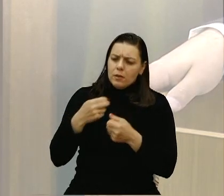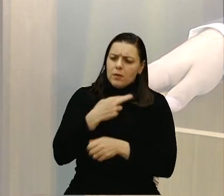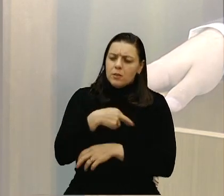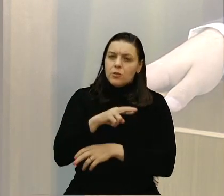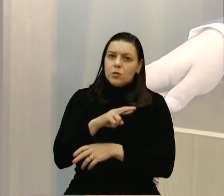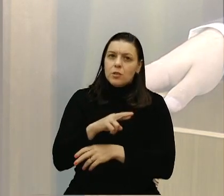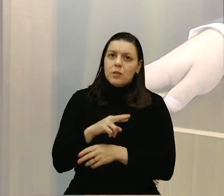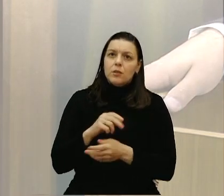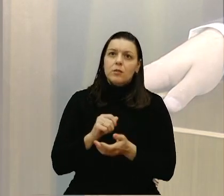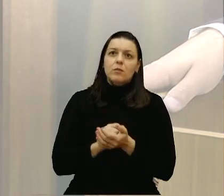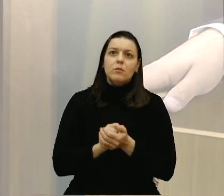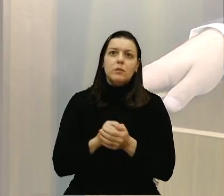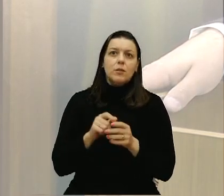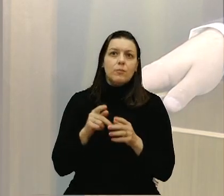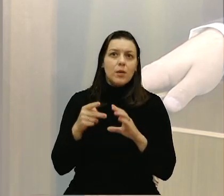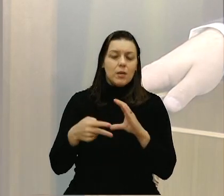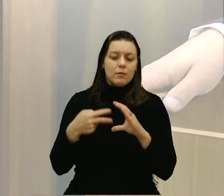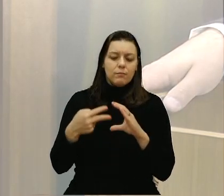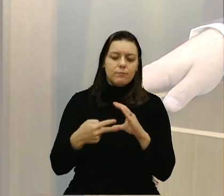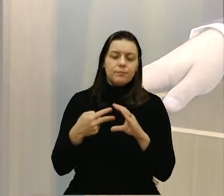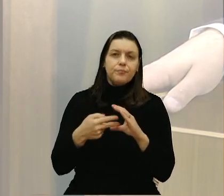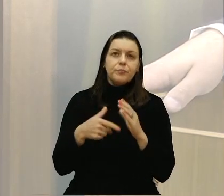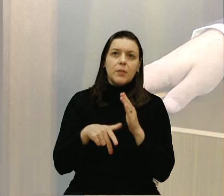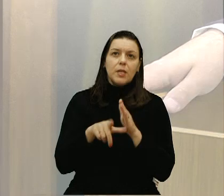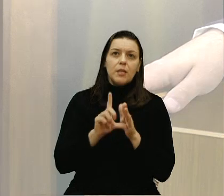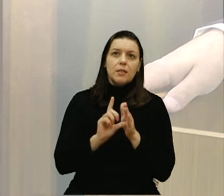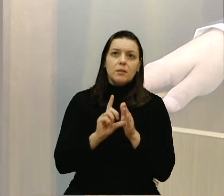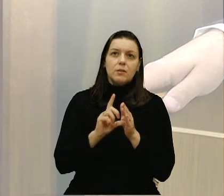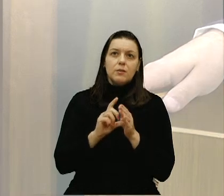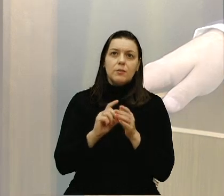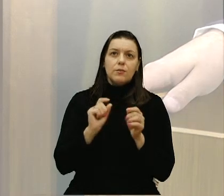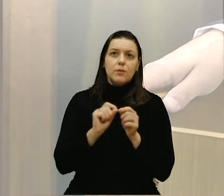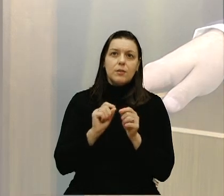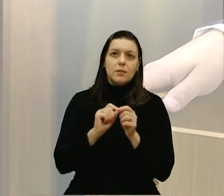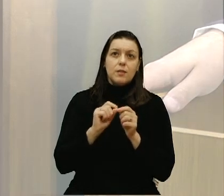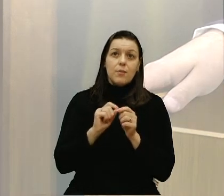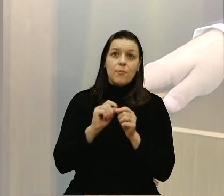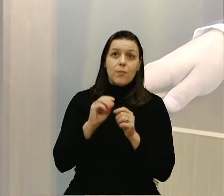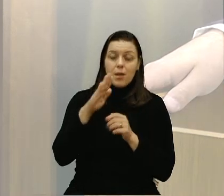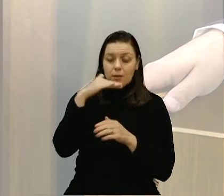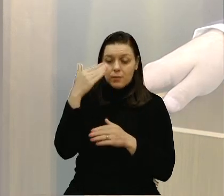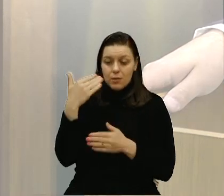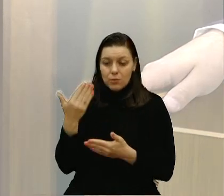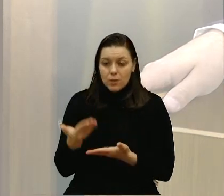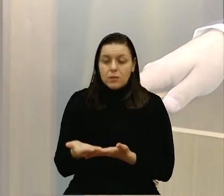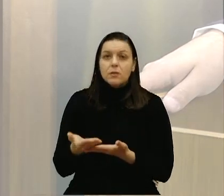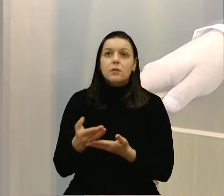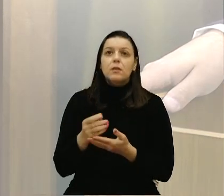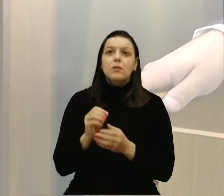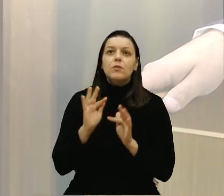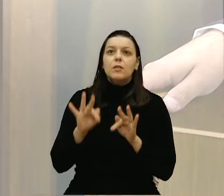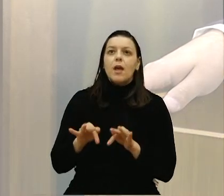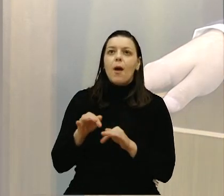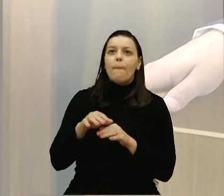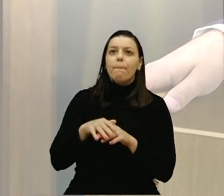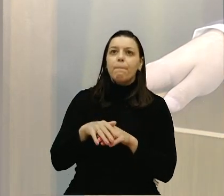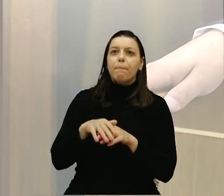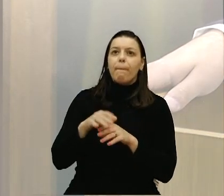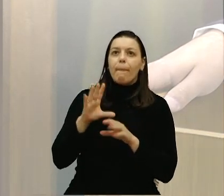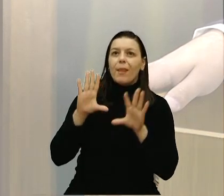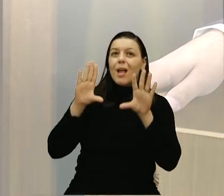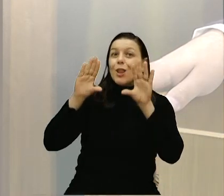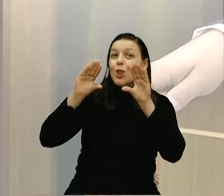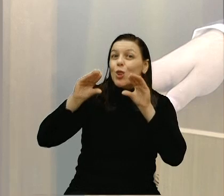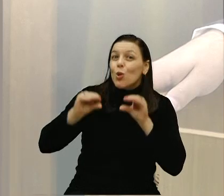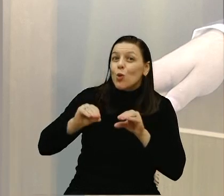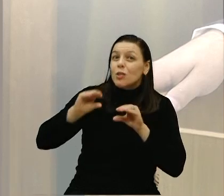e com a Casa do Povo. E antes de fazer a minha saudação final, nessa noite também de lua cheia, eu não pude deixar